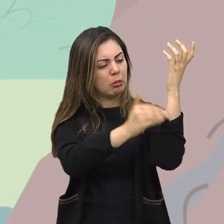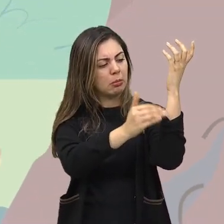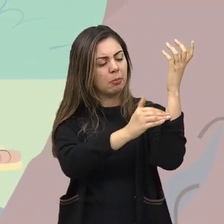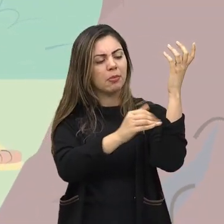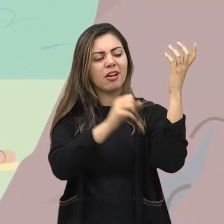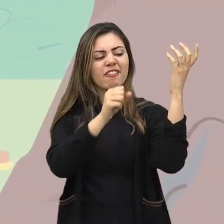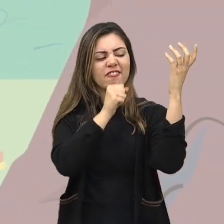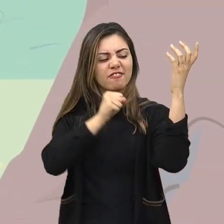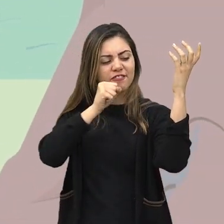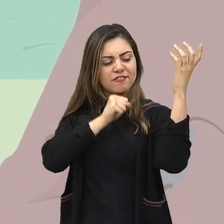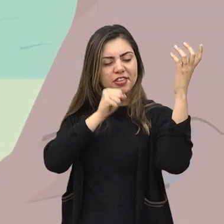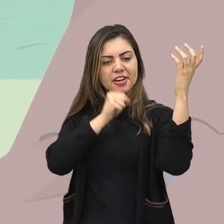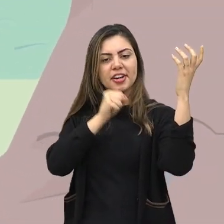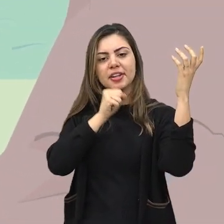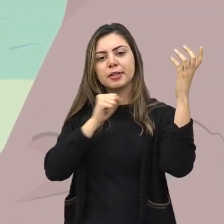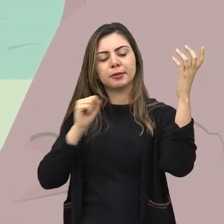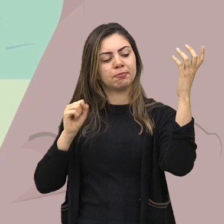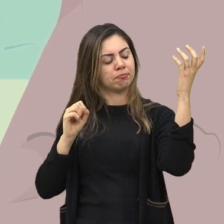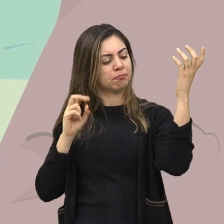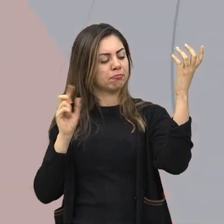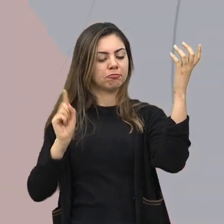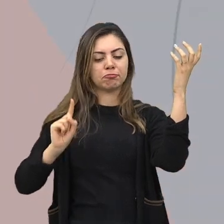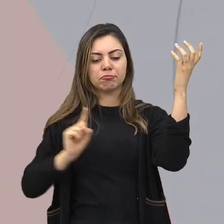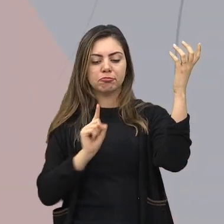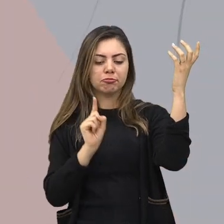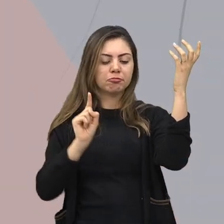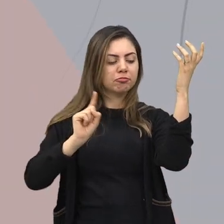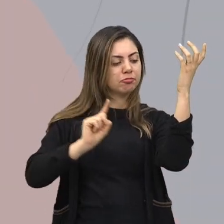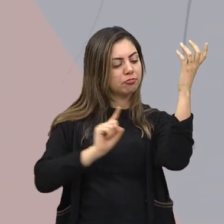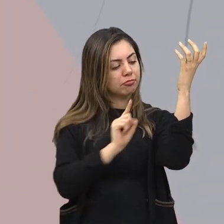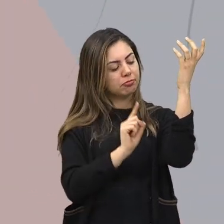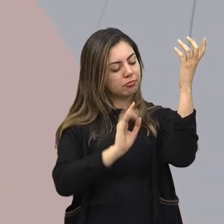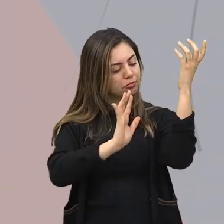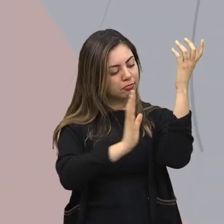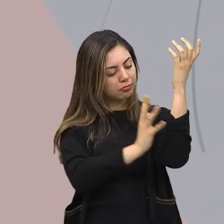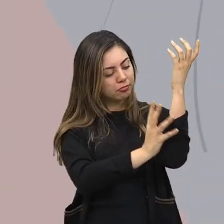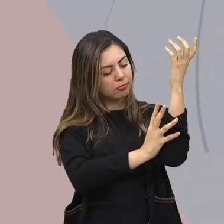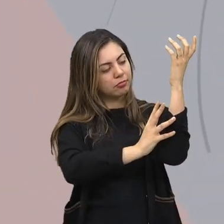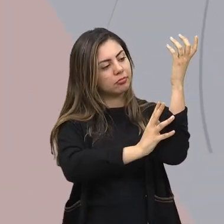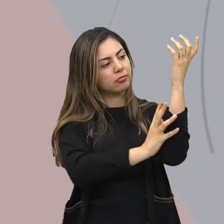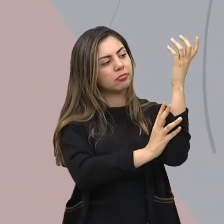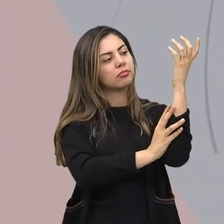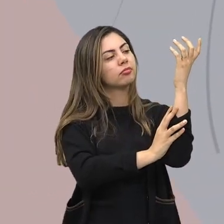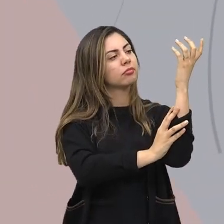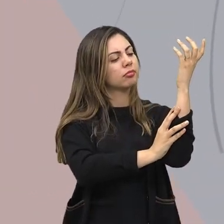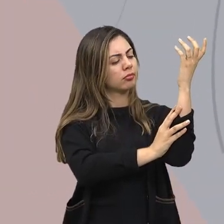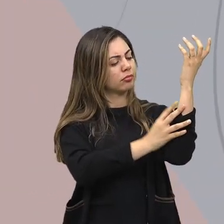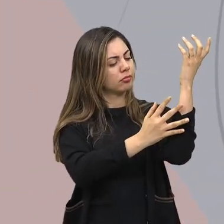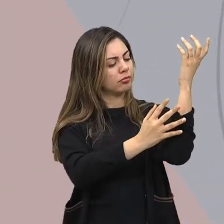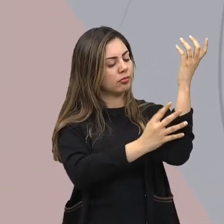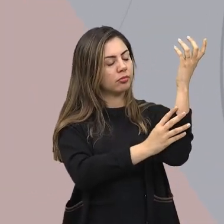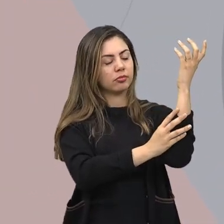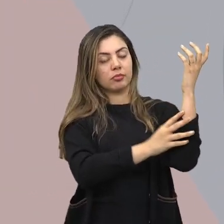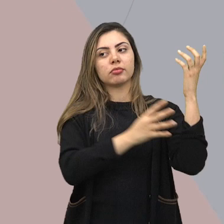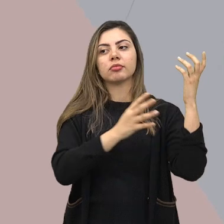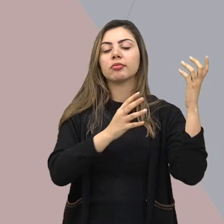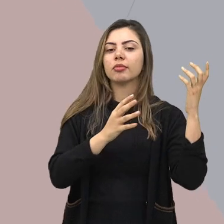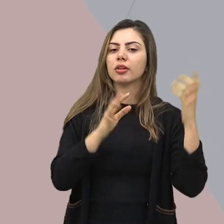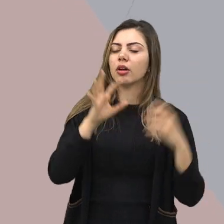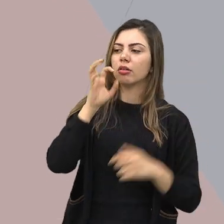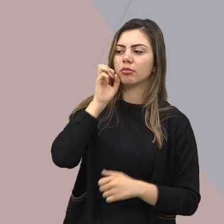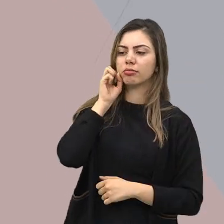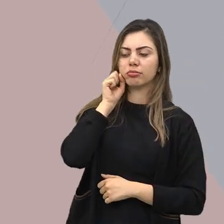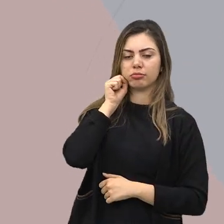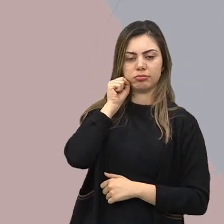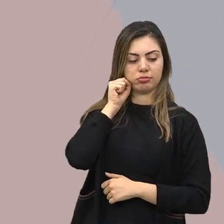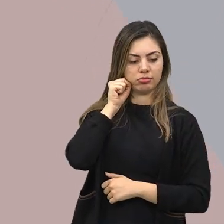tempos passados. Intrigada, aproximou-se e colocou a mão sobre a casca áspera. De repente, uma voz